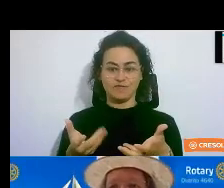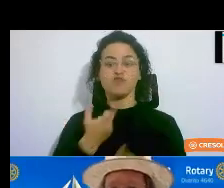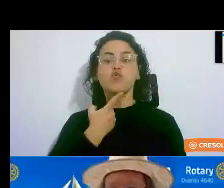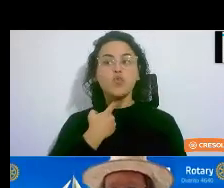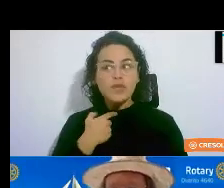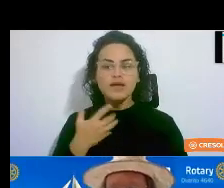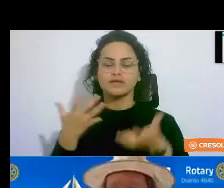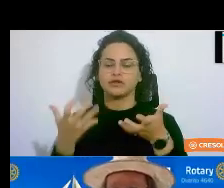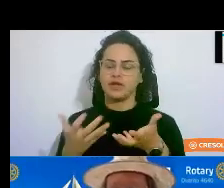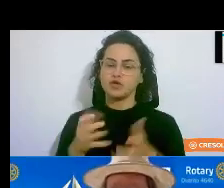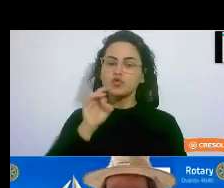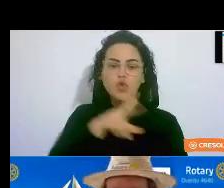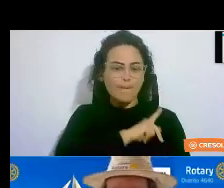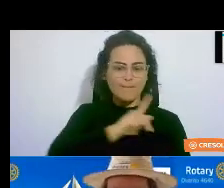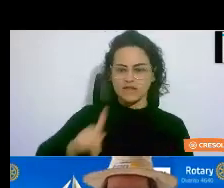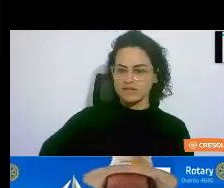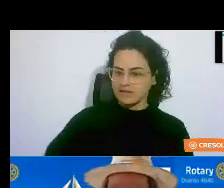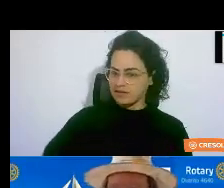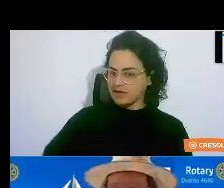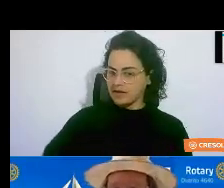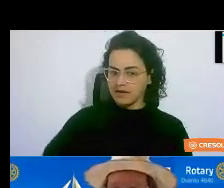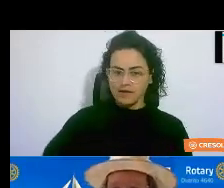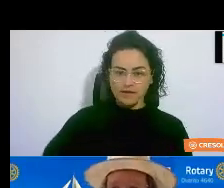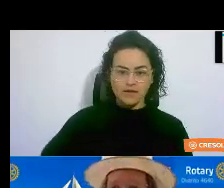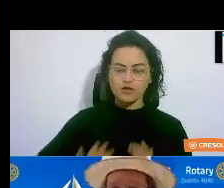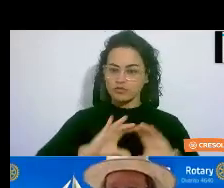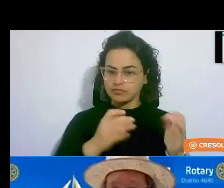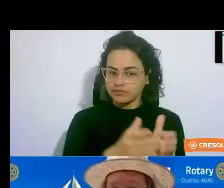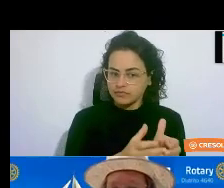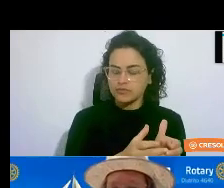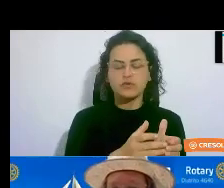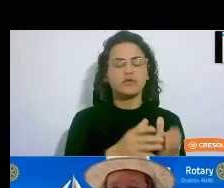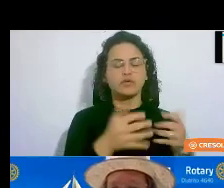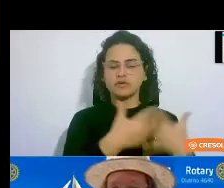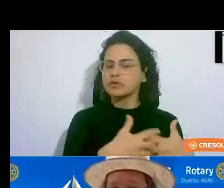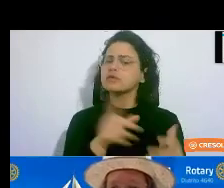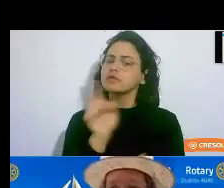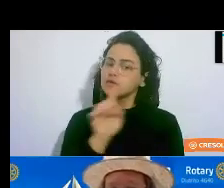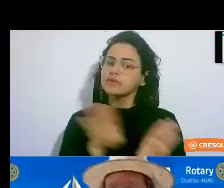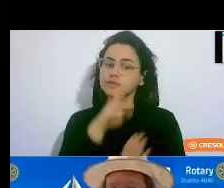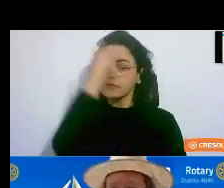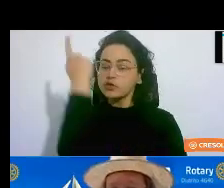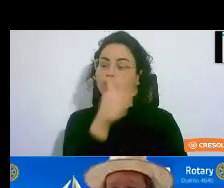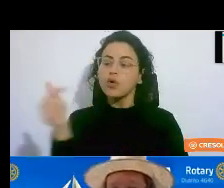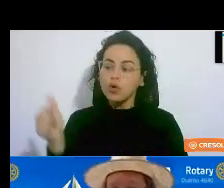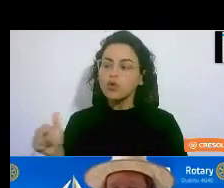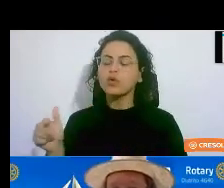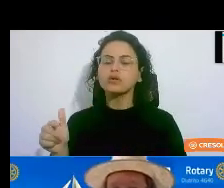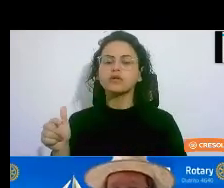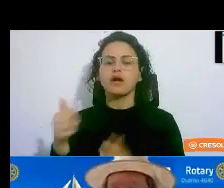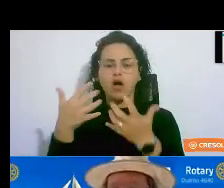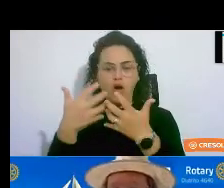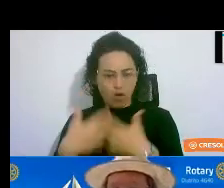do presidente da comissão rotária, mas sim mais pessoas do clube conhecer e entender a Sociedade Paul